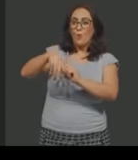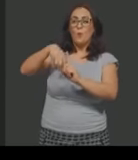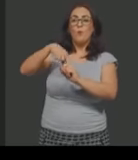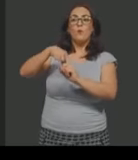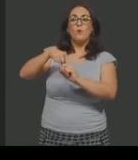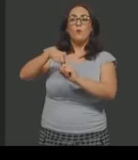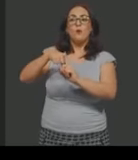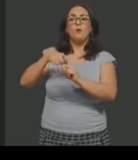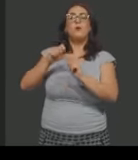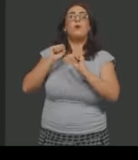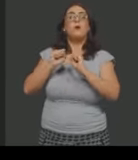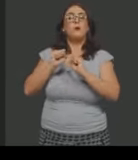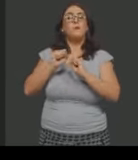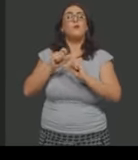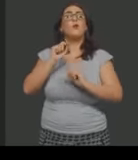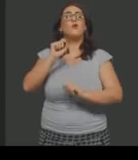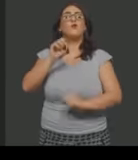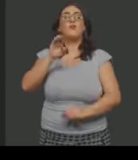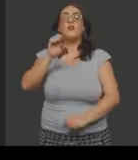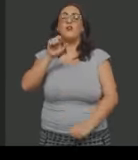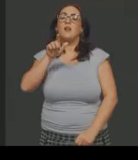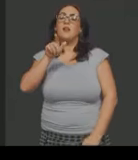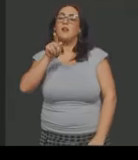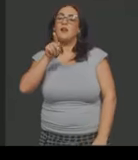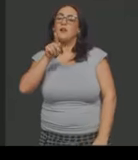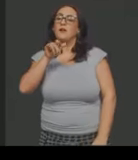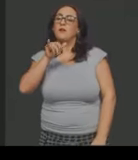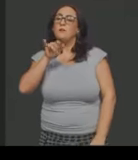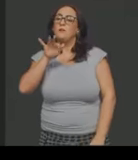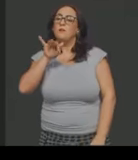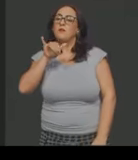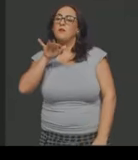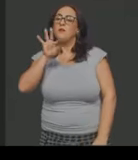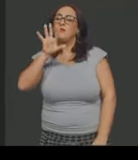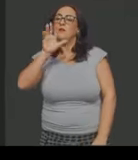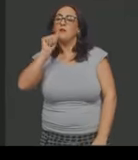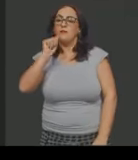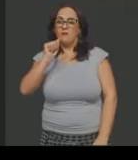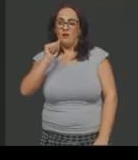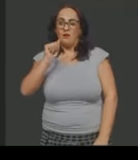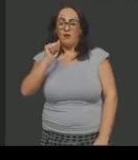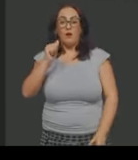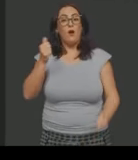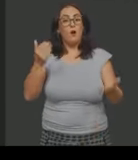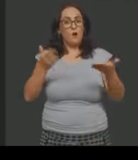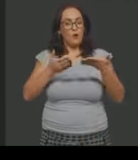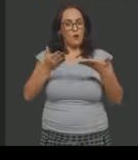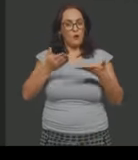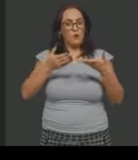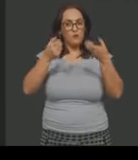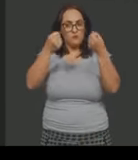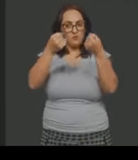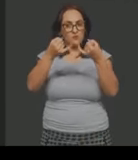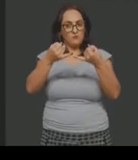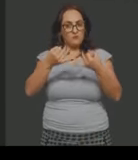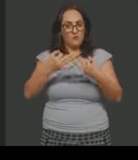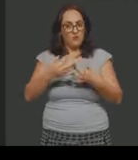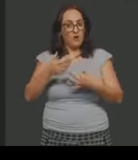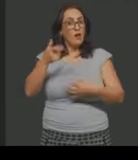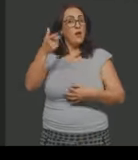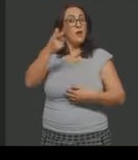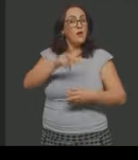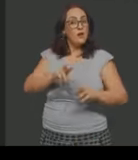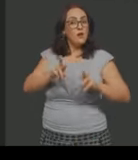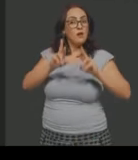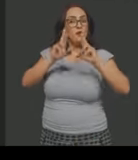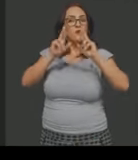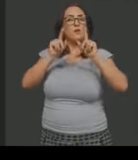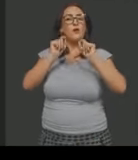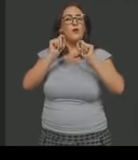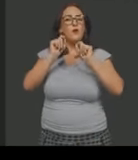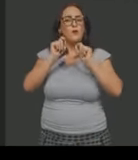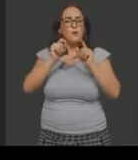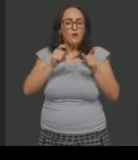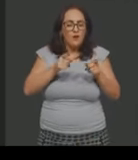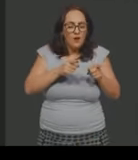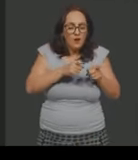epífitas, igual a gente vai ver aqui nessa aula. E aí, outra diferença, a